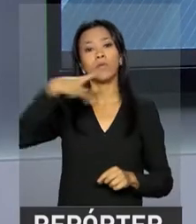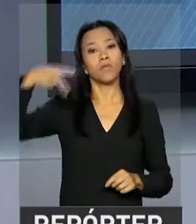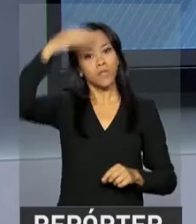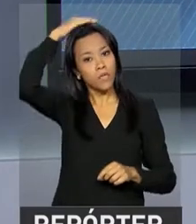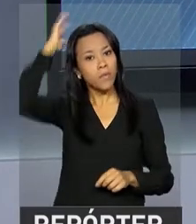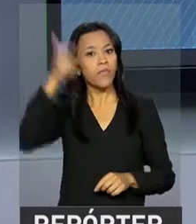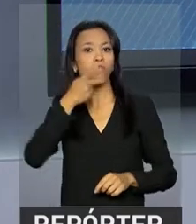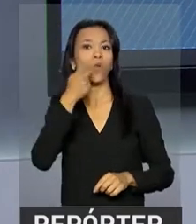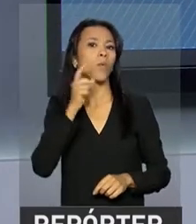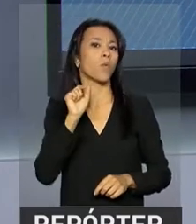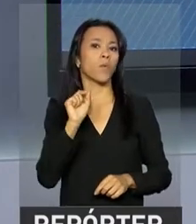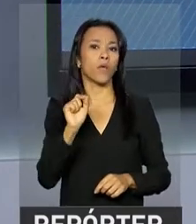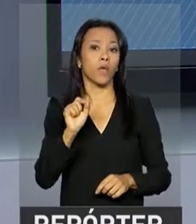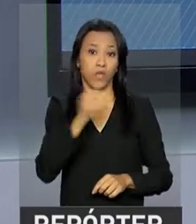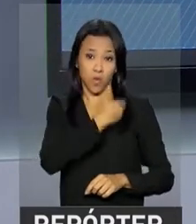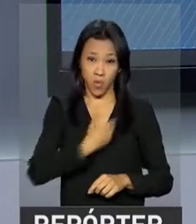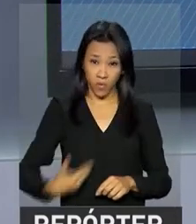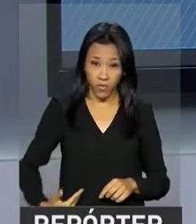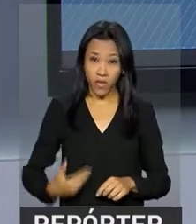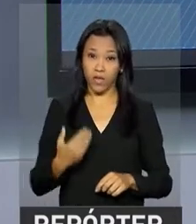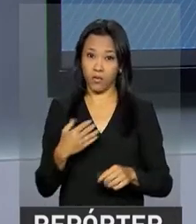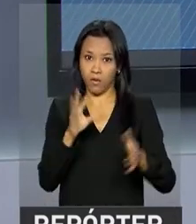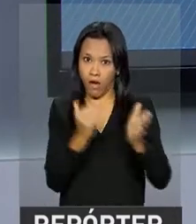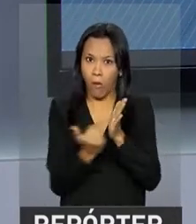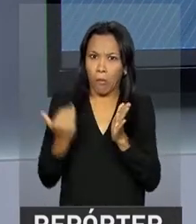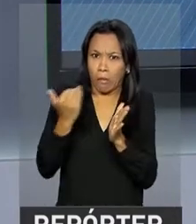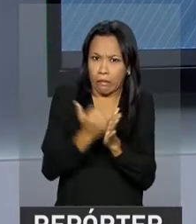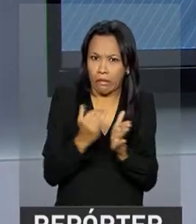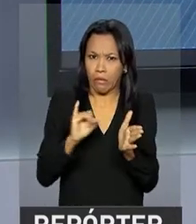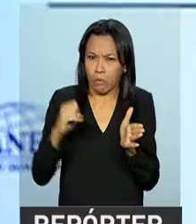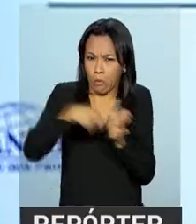que o governo não pretende mexer no imposto de renda.